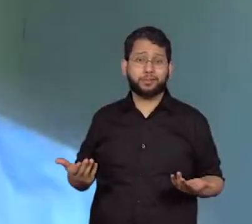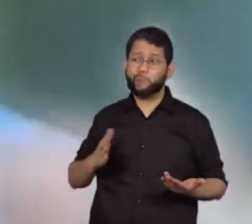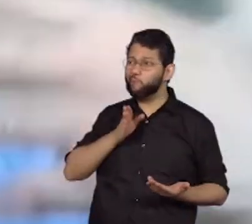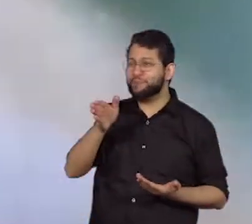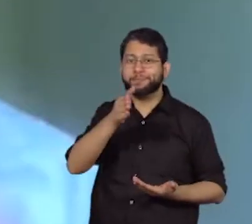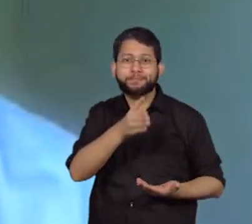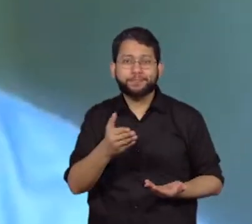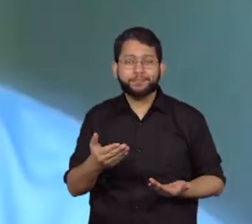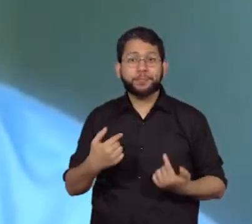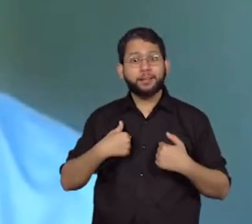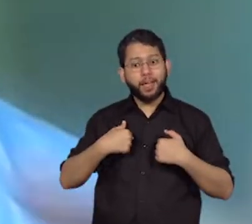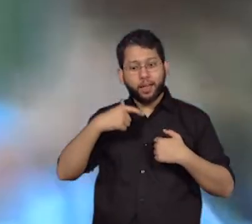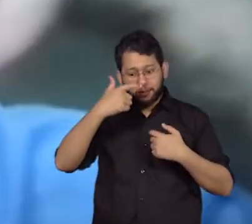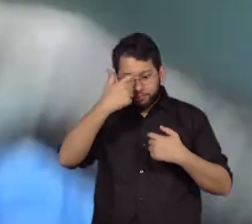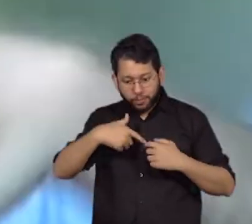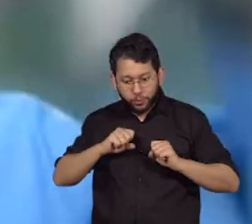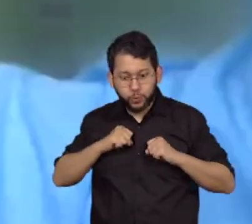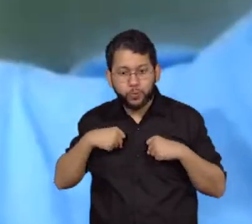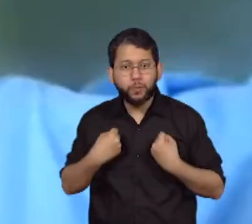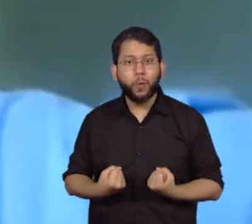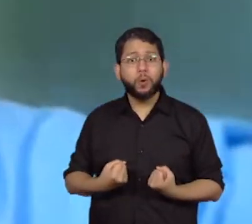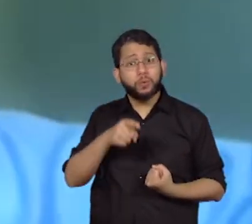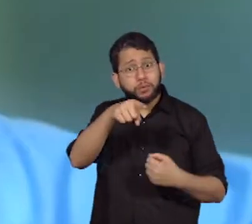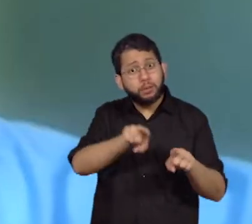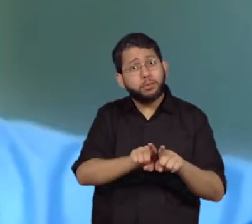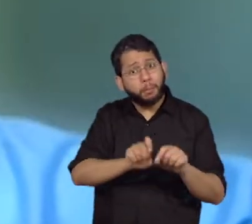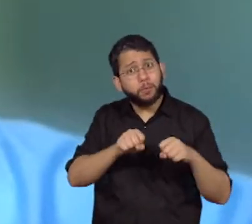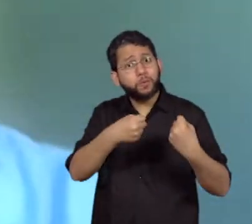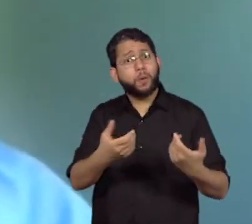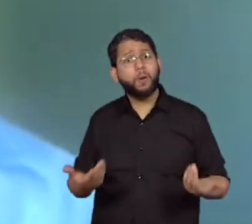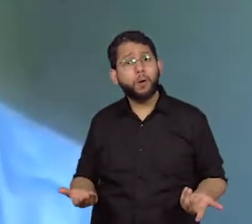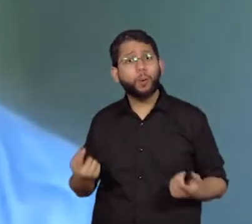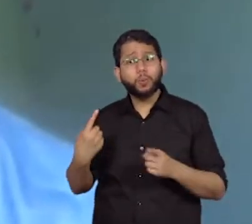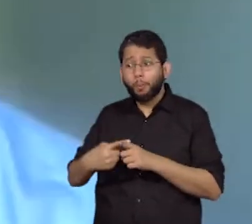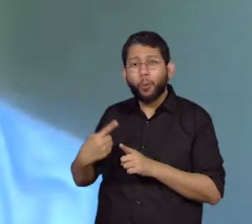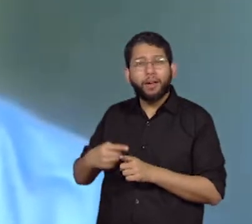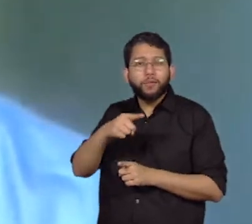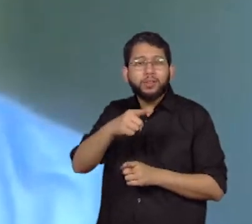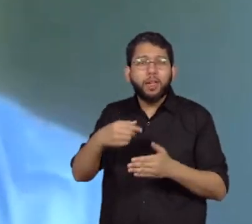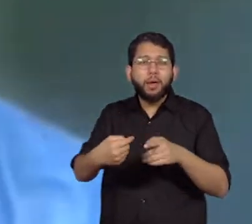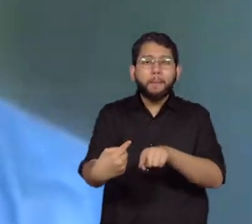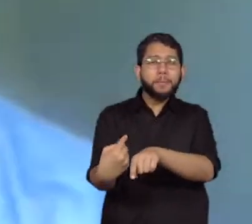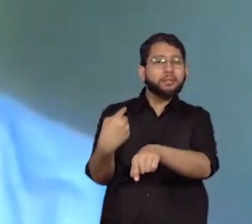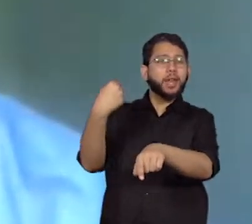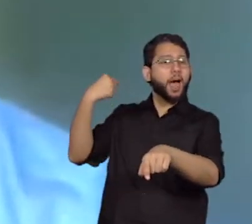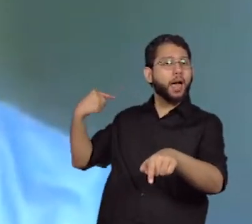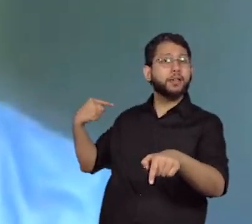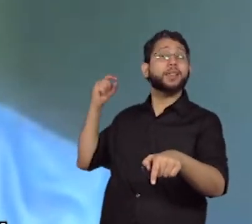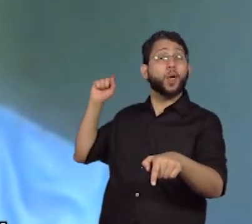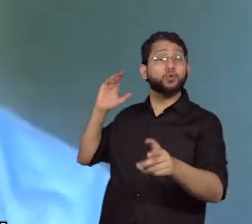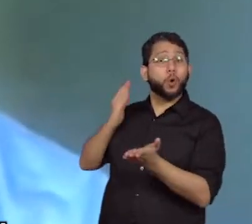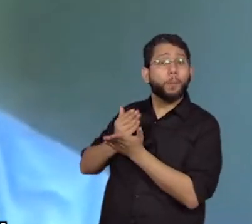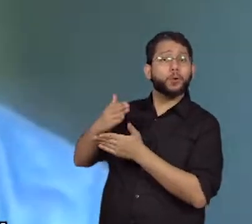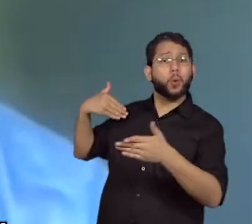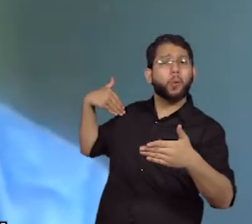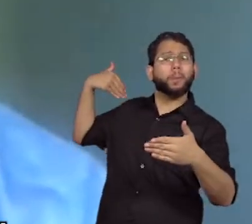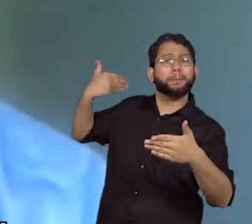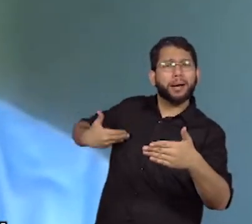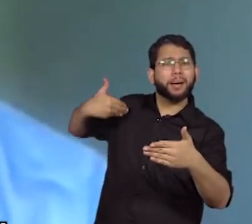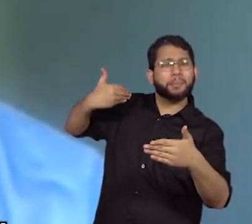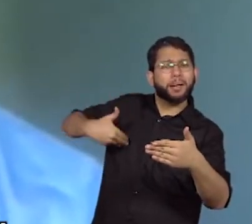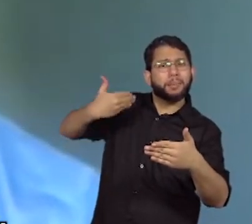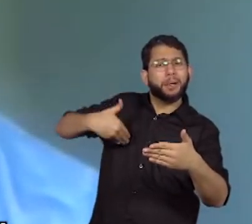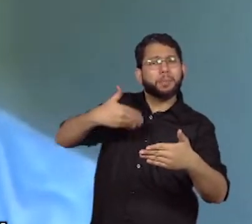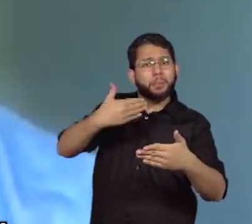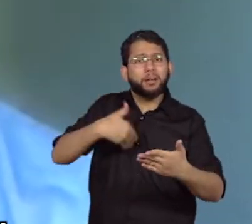Eastwood, Adrien Brody, Mika Hakkinen e Julia Garner. Ao longo do caminho. Só que assim, eu nunca parei de estudar, nunca parei de ler, nunca parei